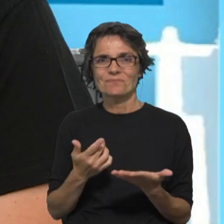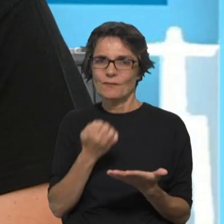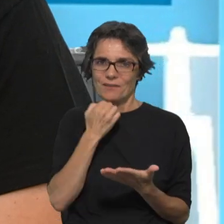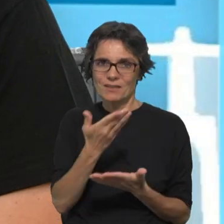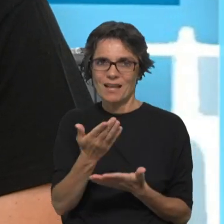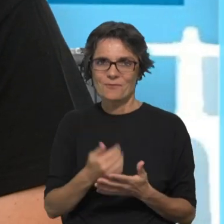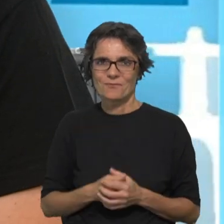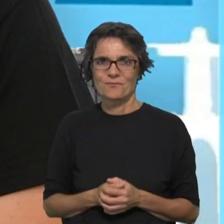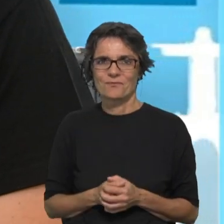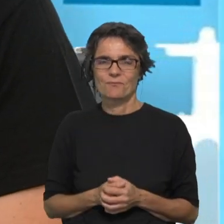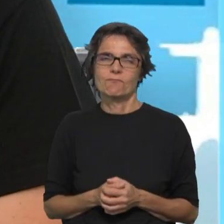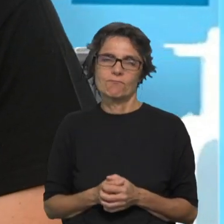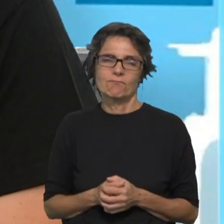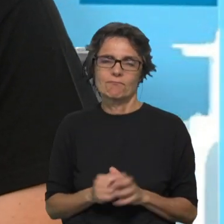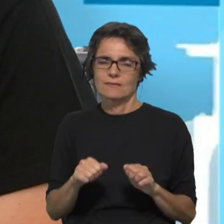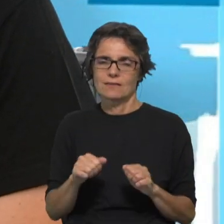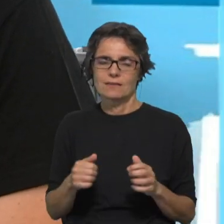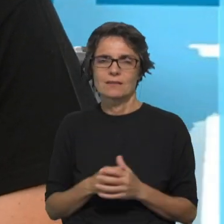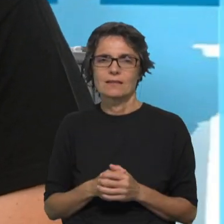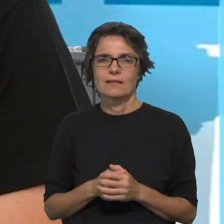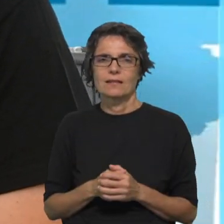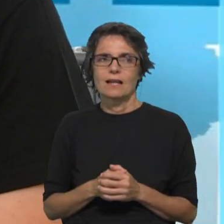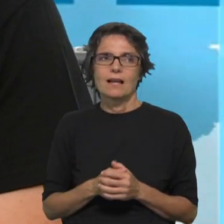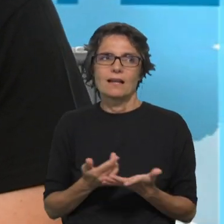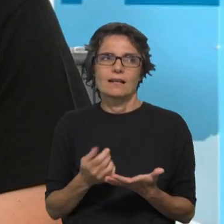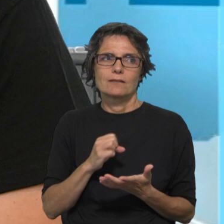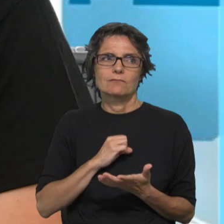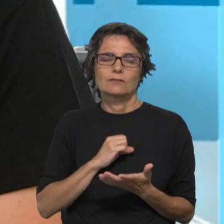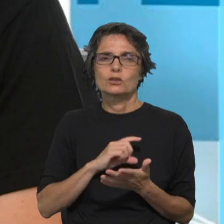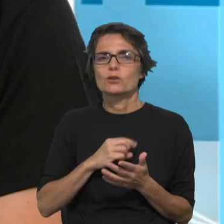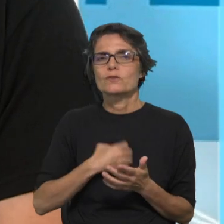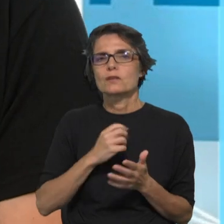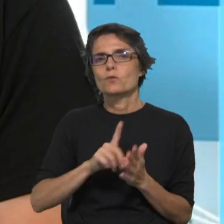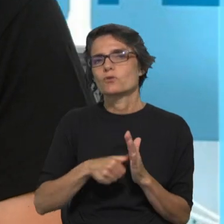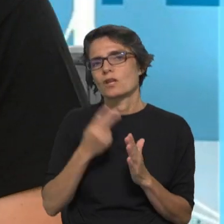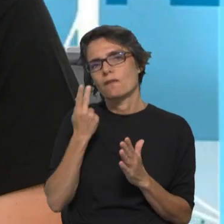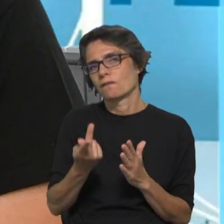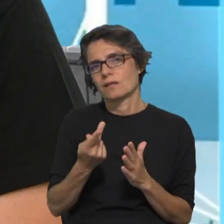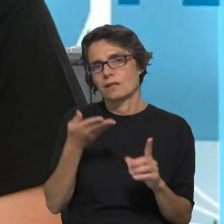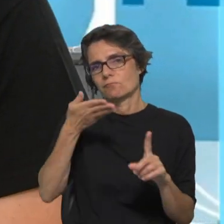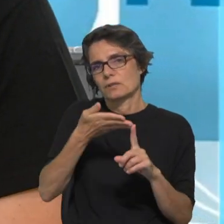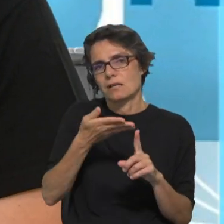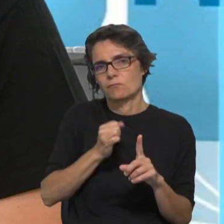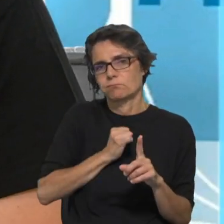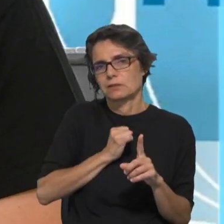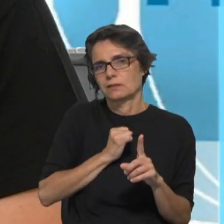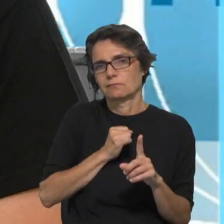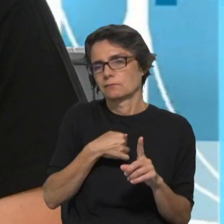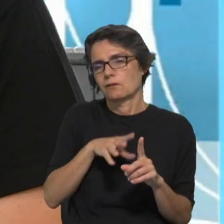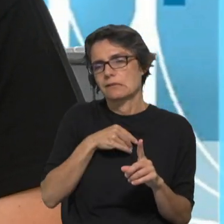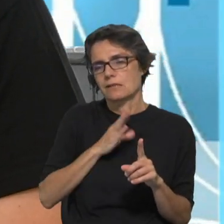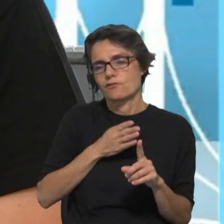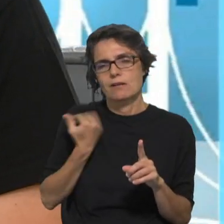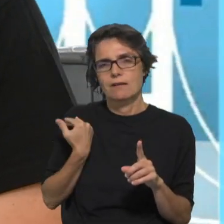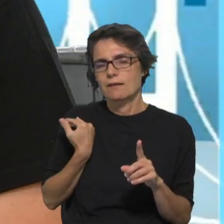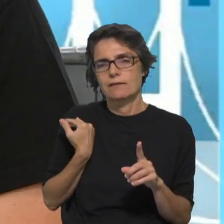gratificante. Sem dúvida, é um projeto de vida, projeto para a vida, ser missionário, assumi-lo enquanto